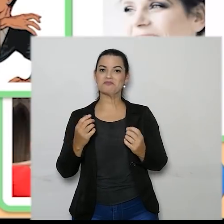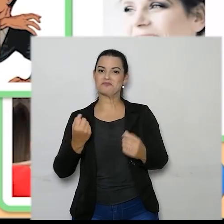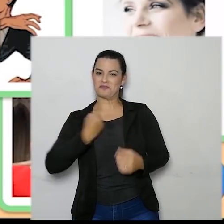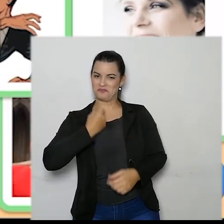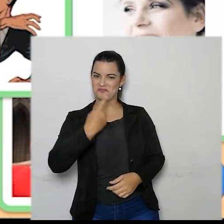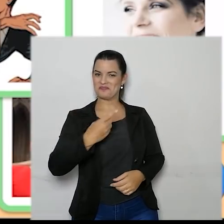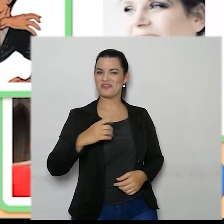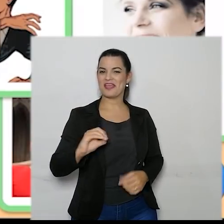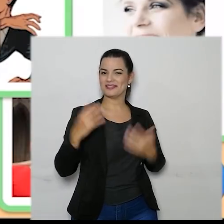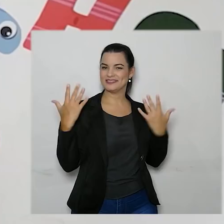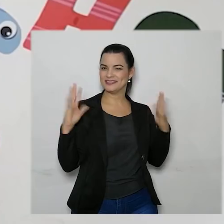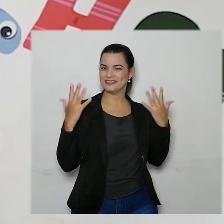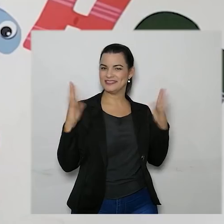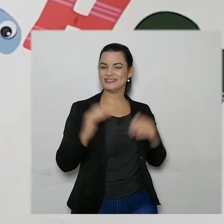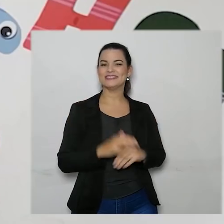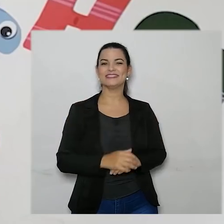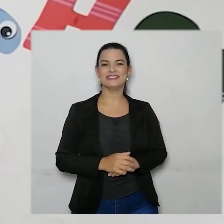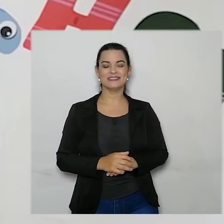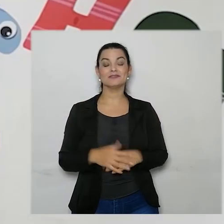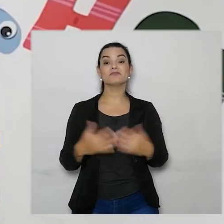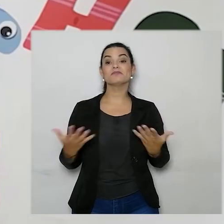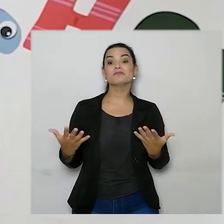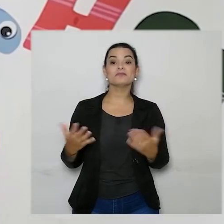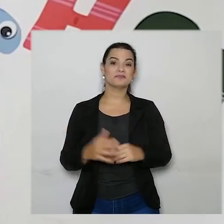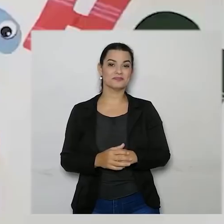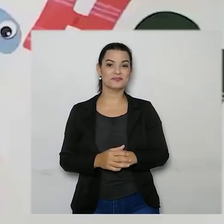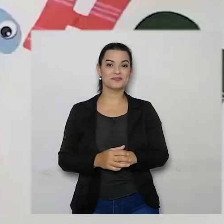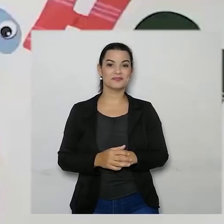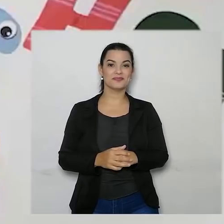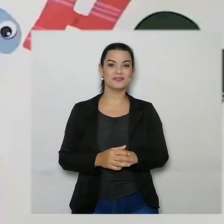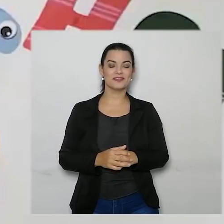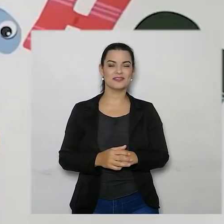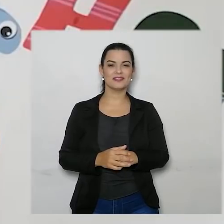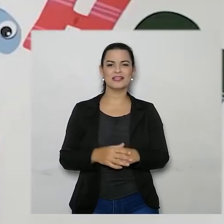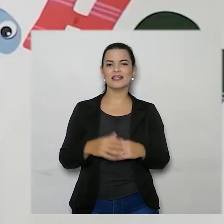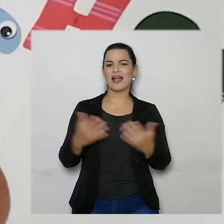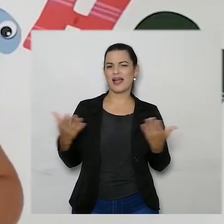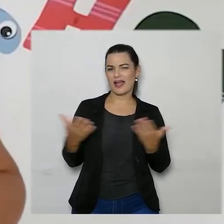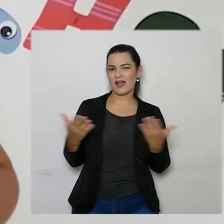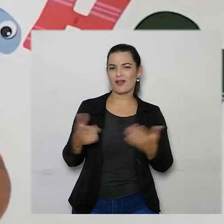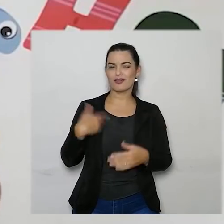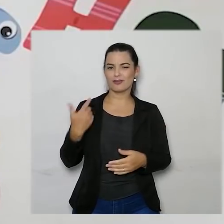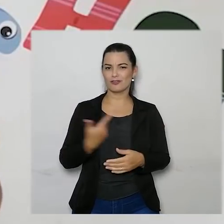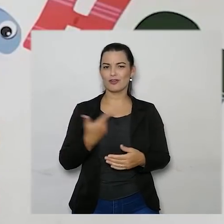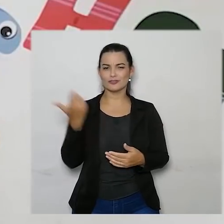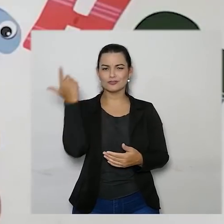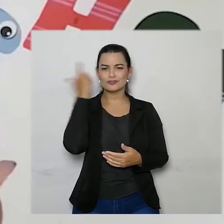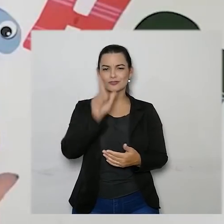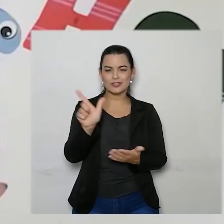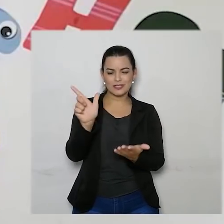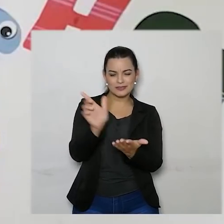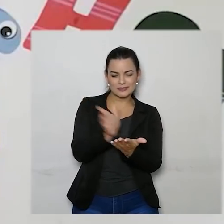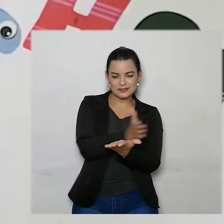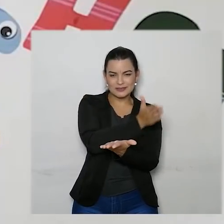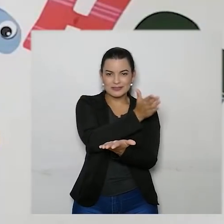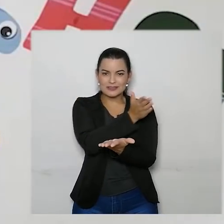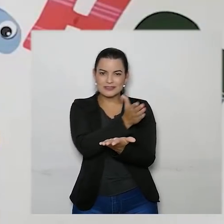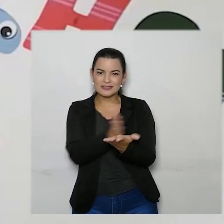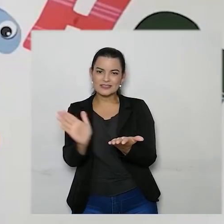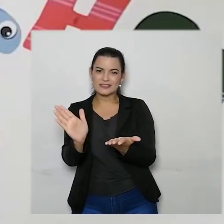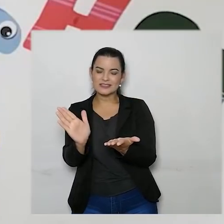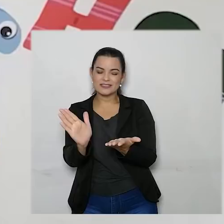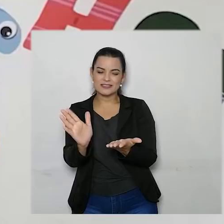10, parabéns. E aí, será que agora nós conseguimos diferenciar sentimentos